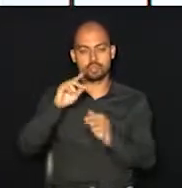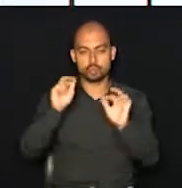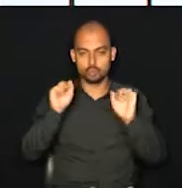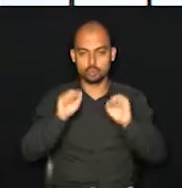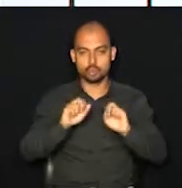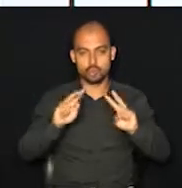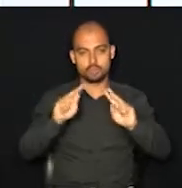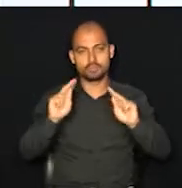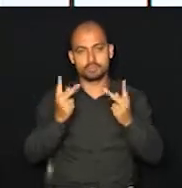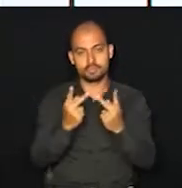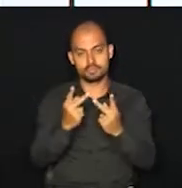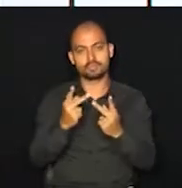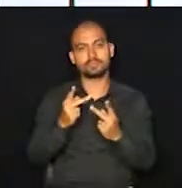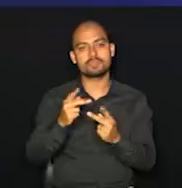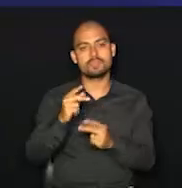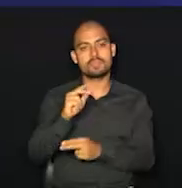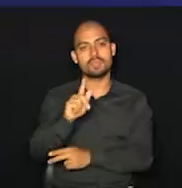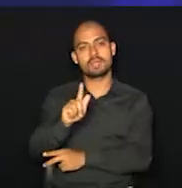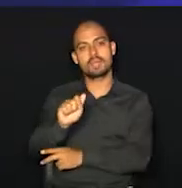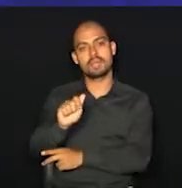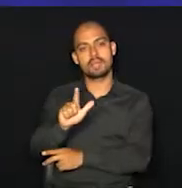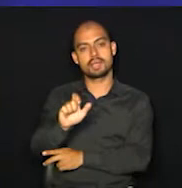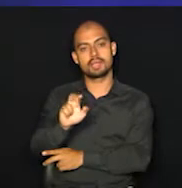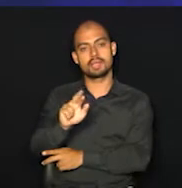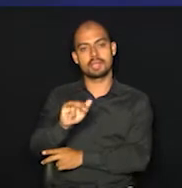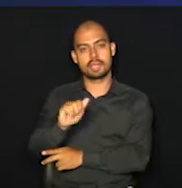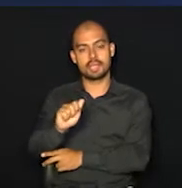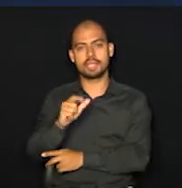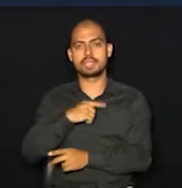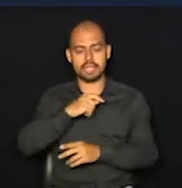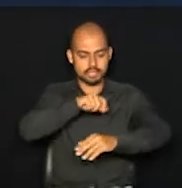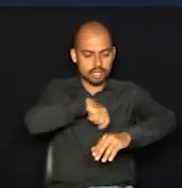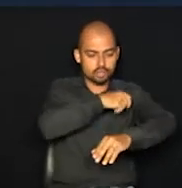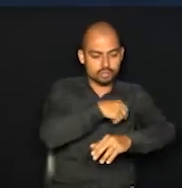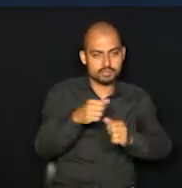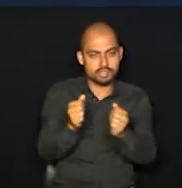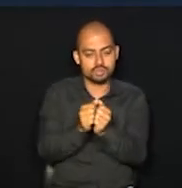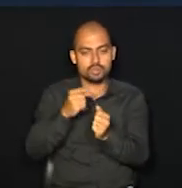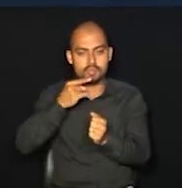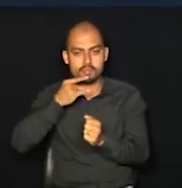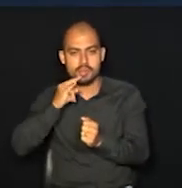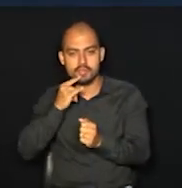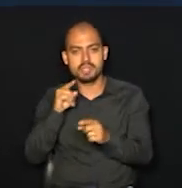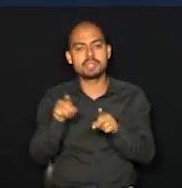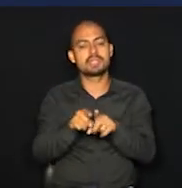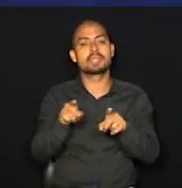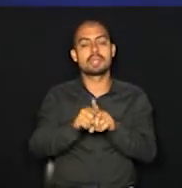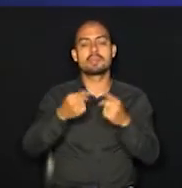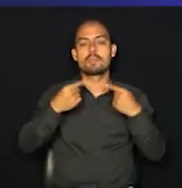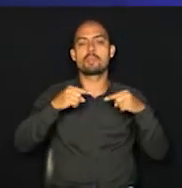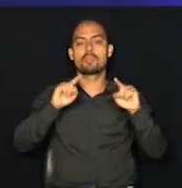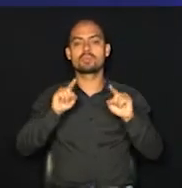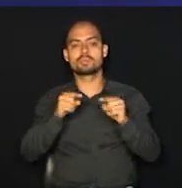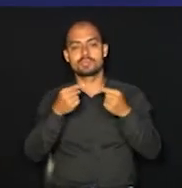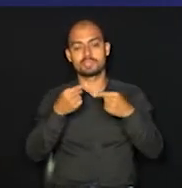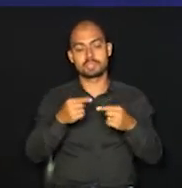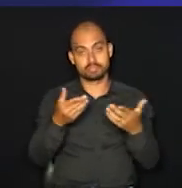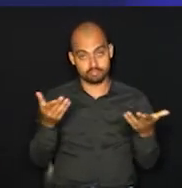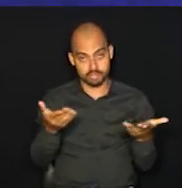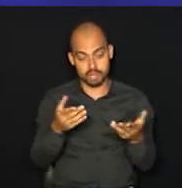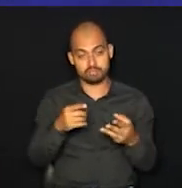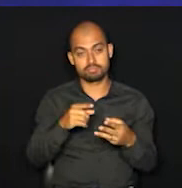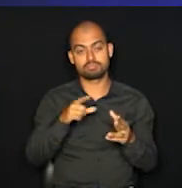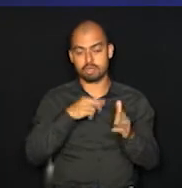estacionamento bem ao lado do Outback, um evento que une gastronomia, bebida e música. Então, sempre aí a gente tem aí